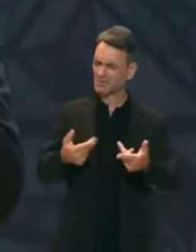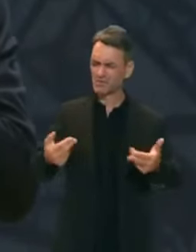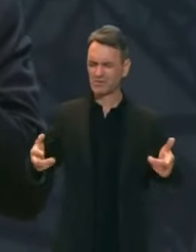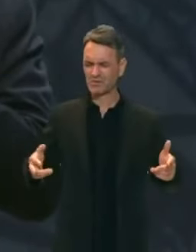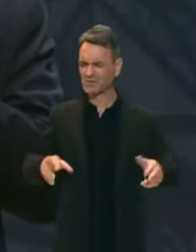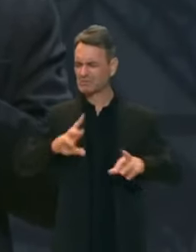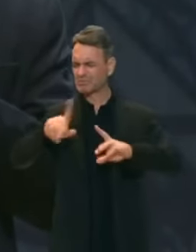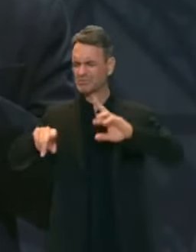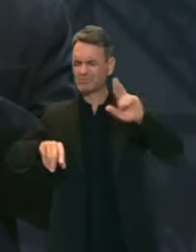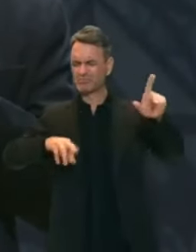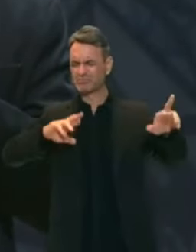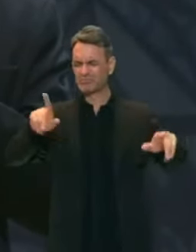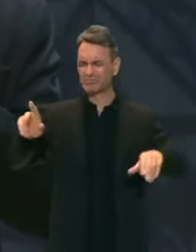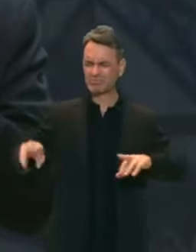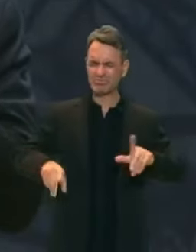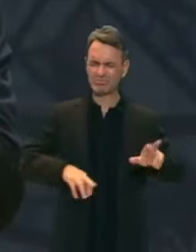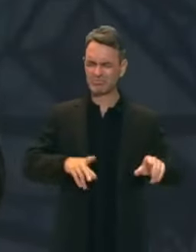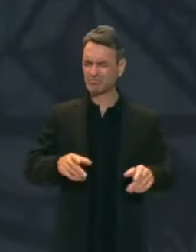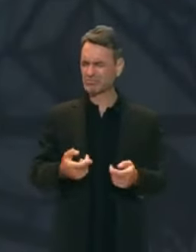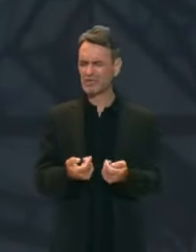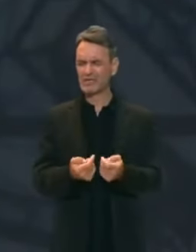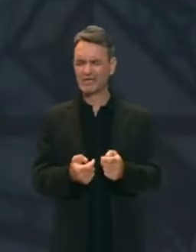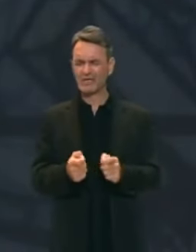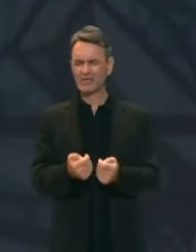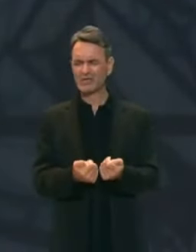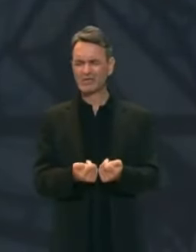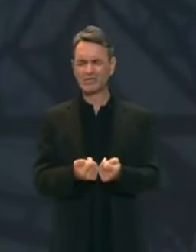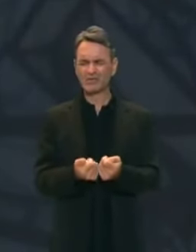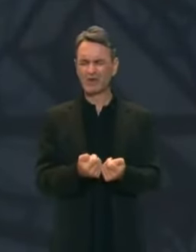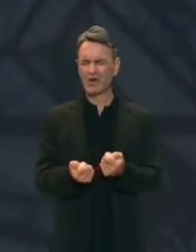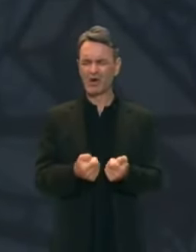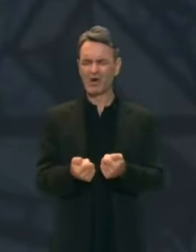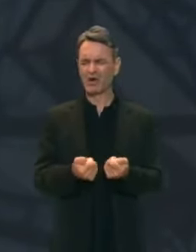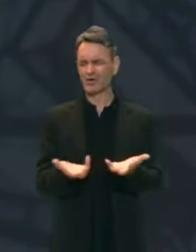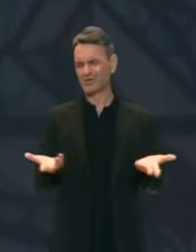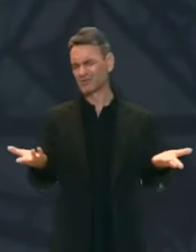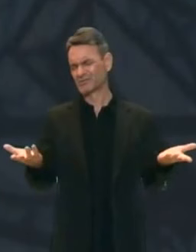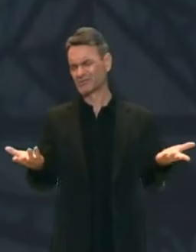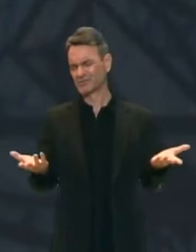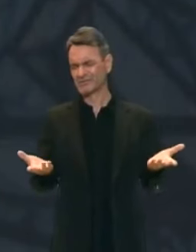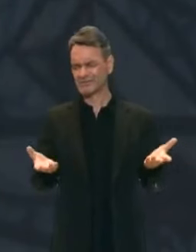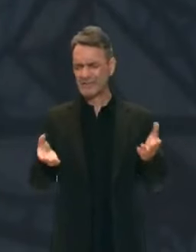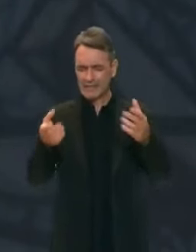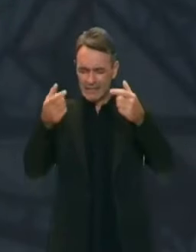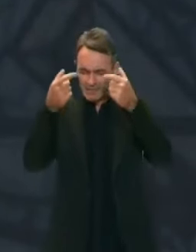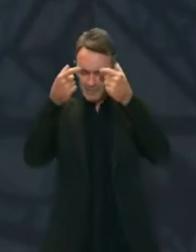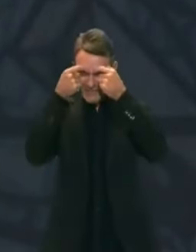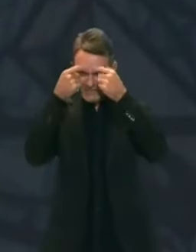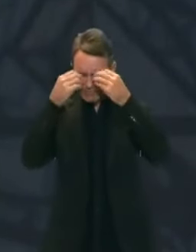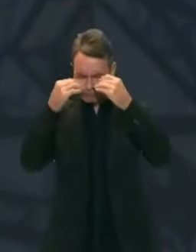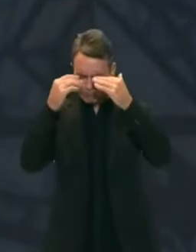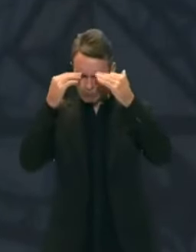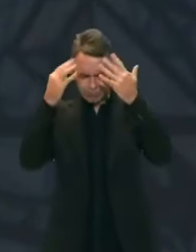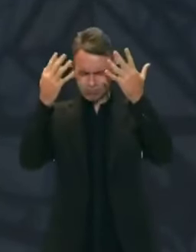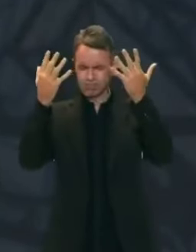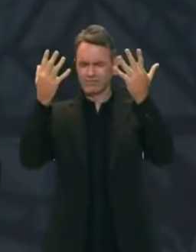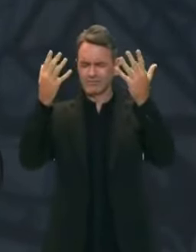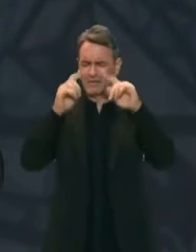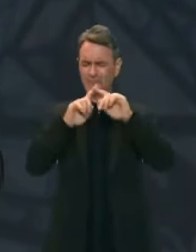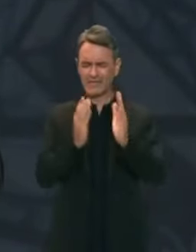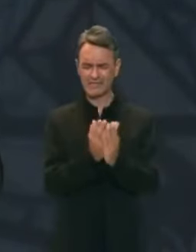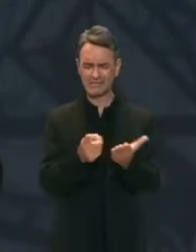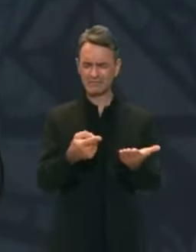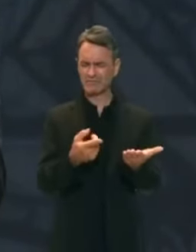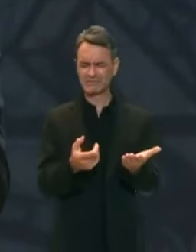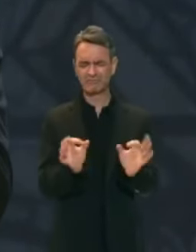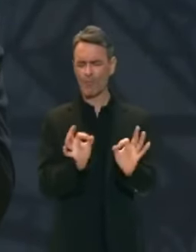outras coisas, jogos e tantas outras coisas que ocupam muito mais a sua mente do que a tua santa